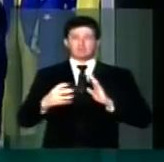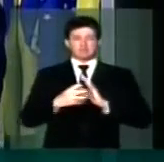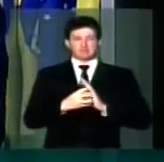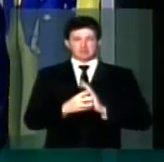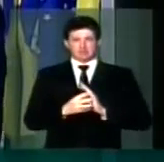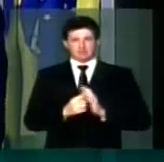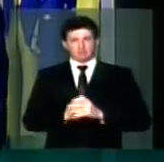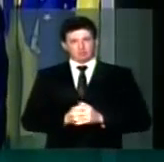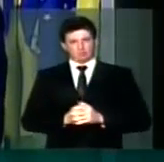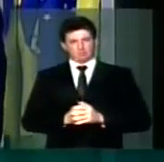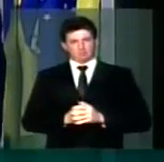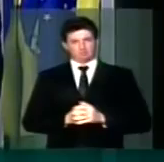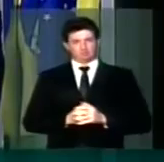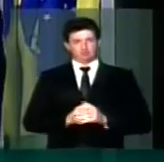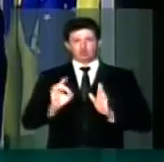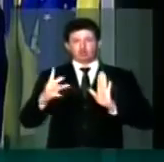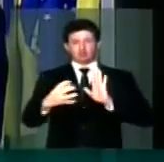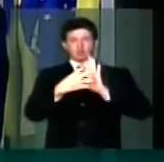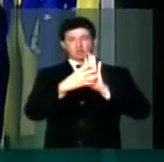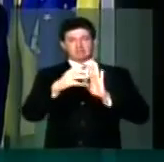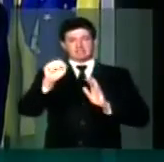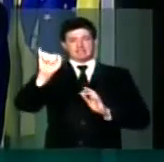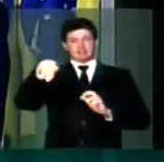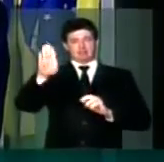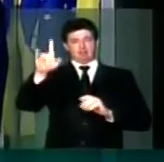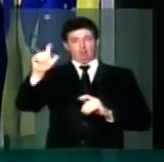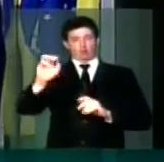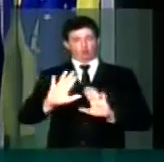simbologia apenas